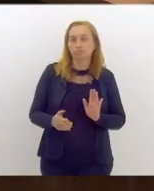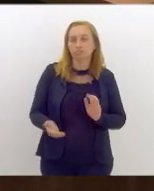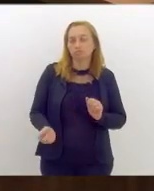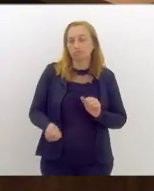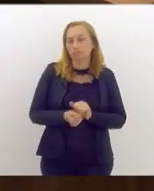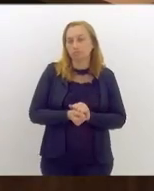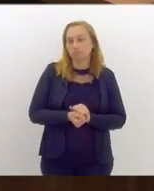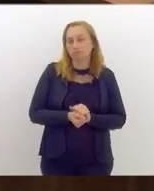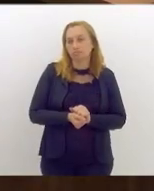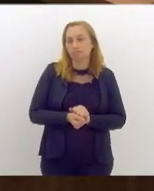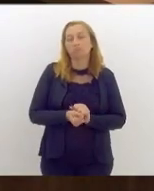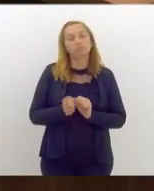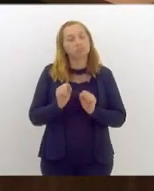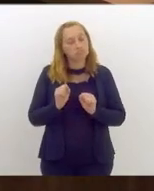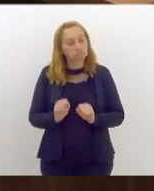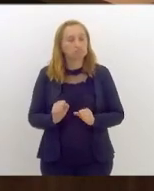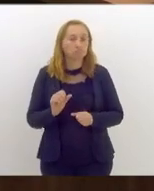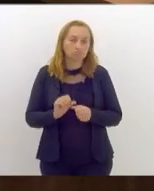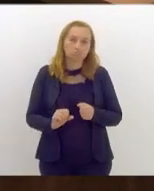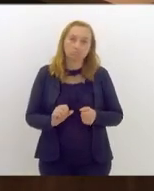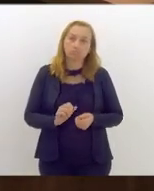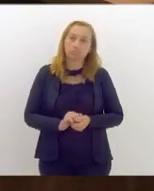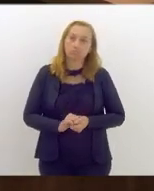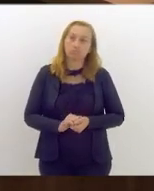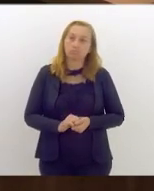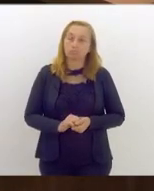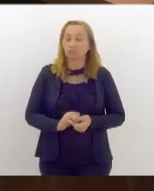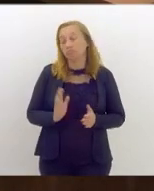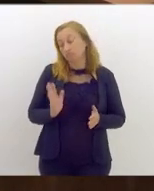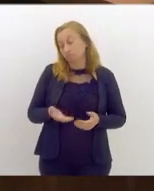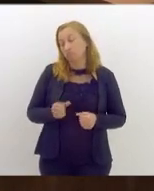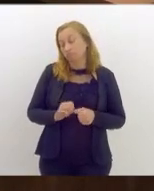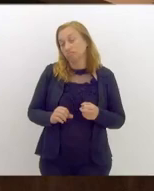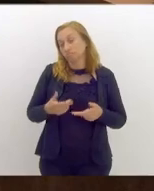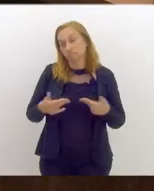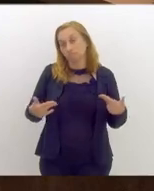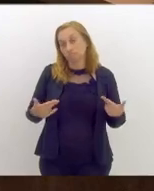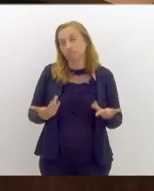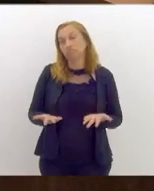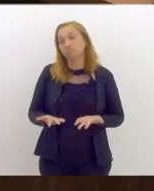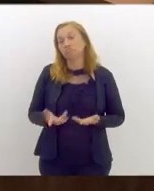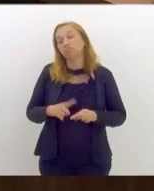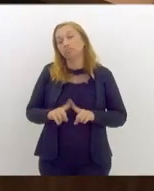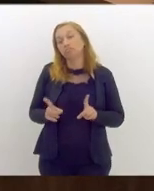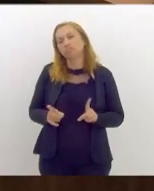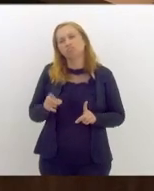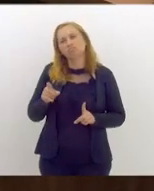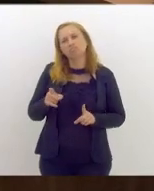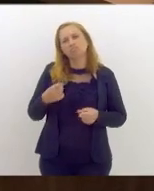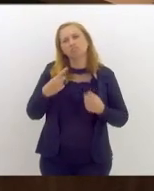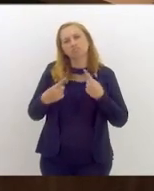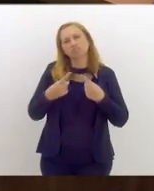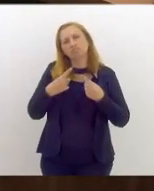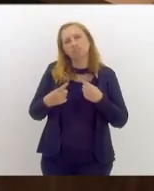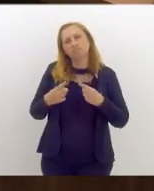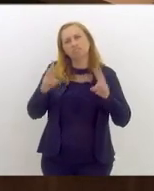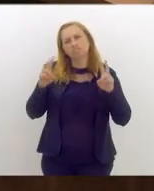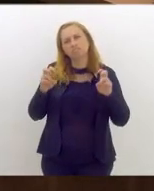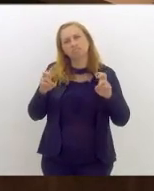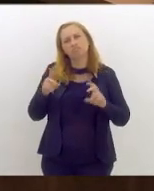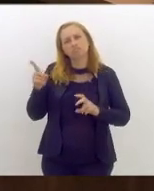evidentemente que pode se fazer já foi feito mas discutir essa questão